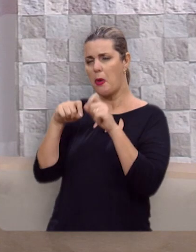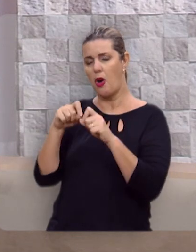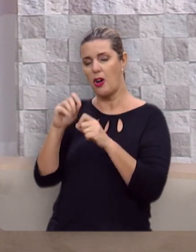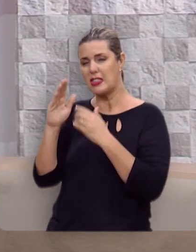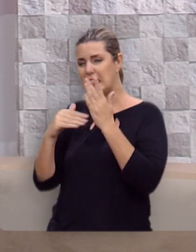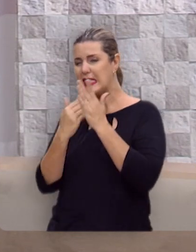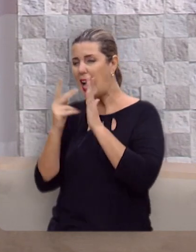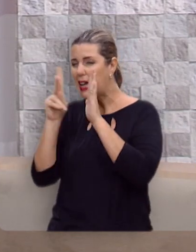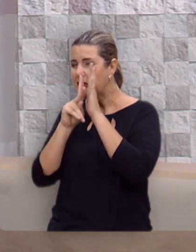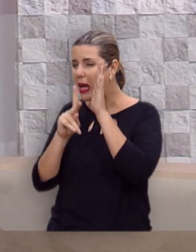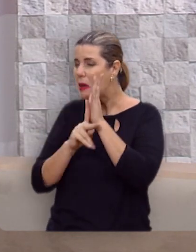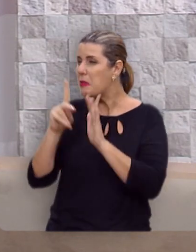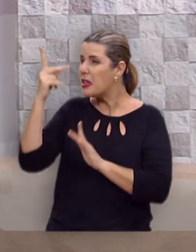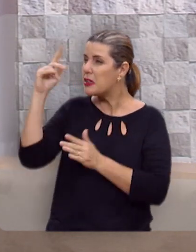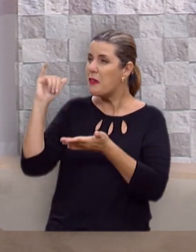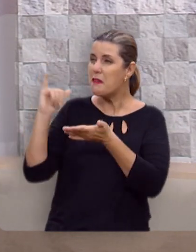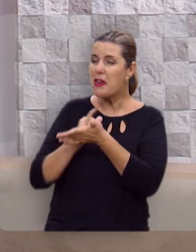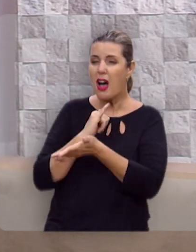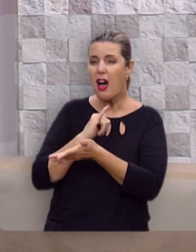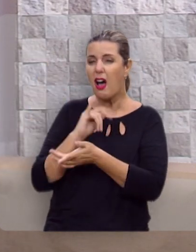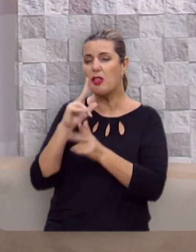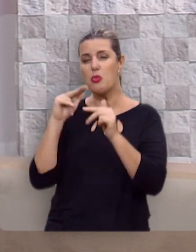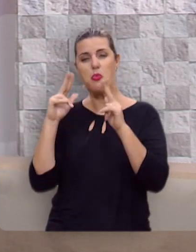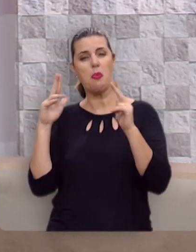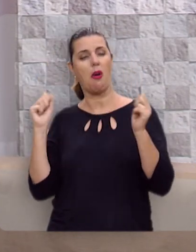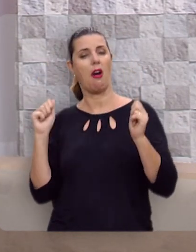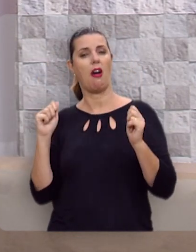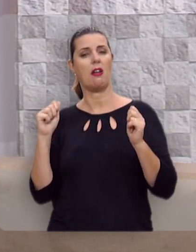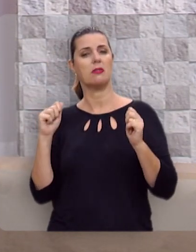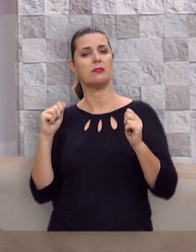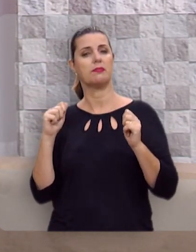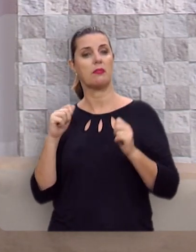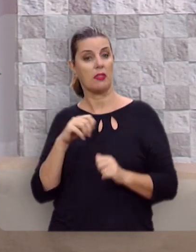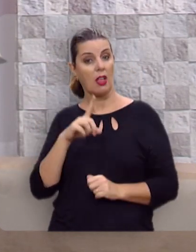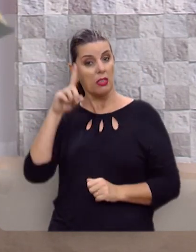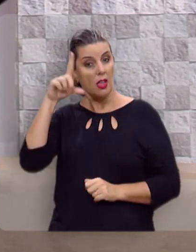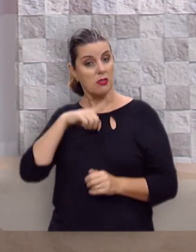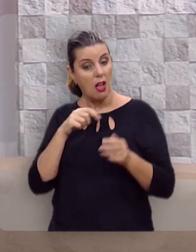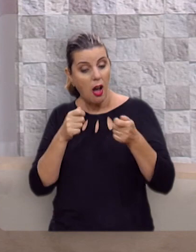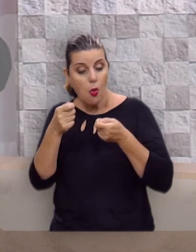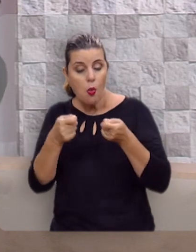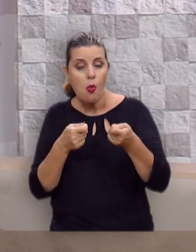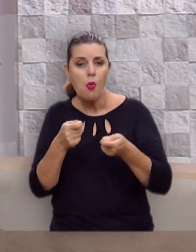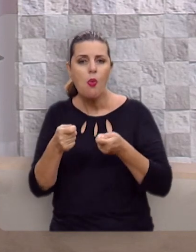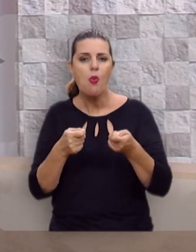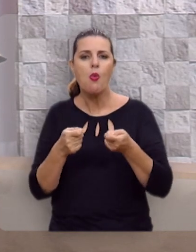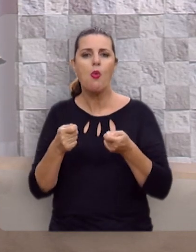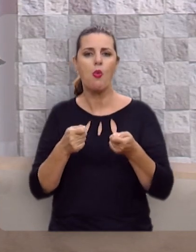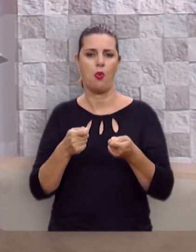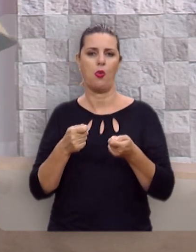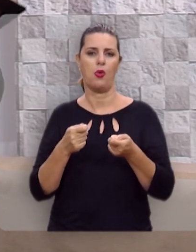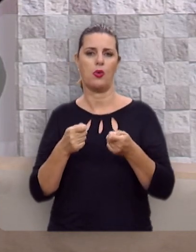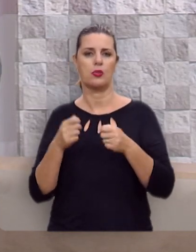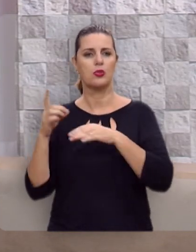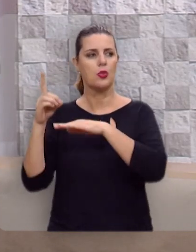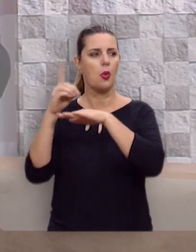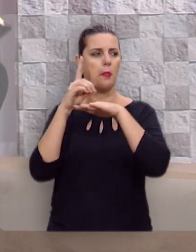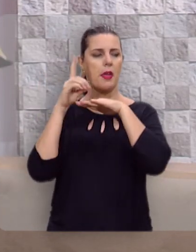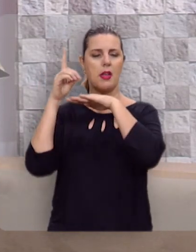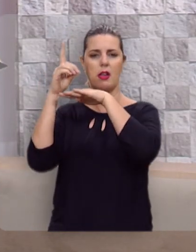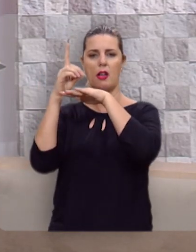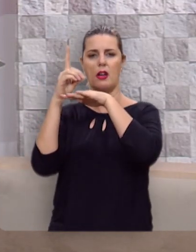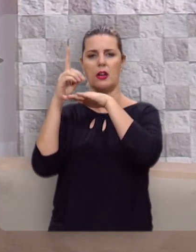podes e nenhum dos teus planos pode ser frustrado. Deus está no controle. Ele